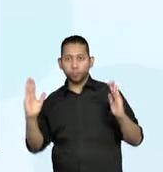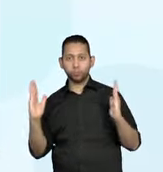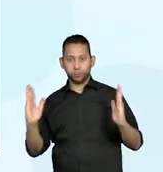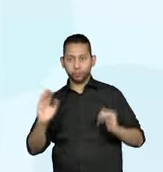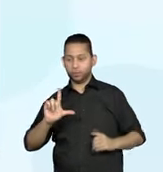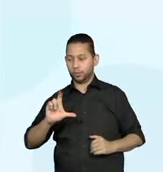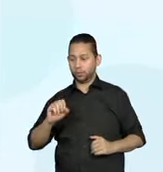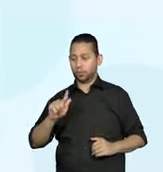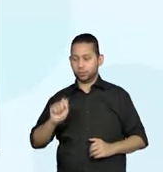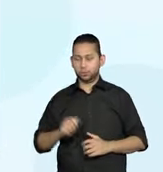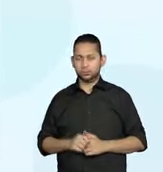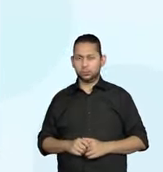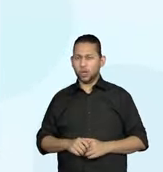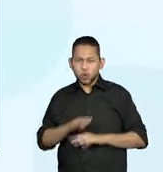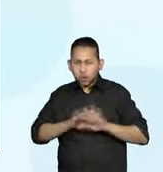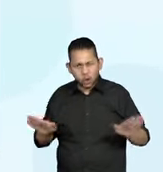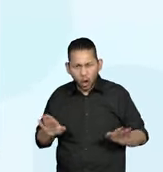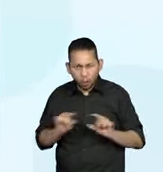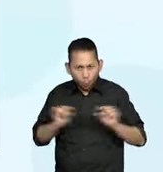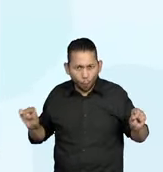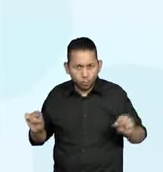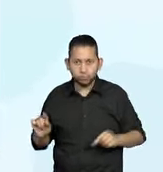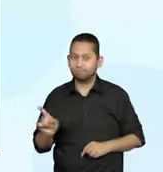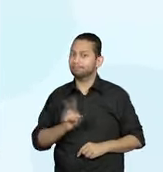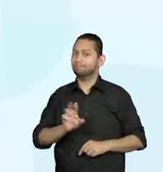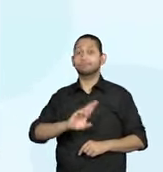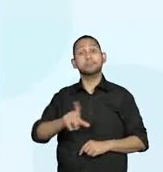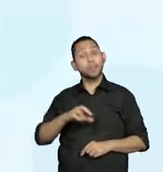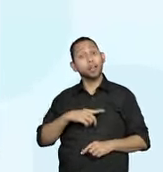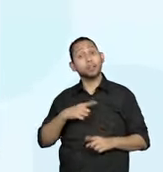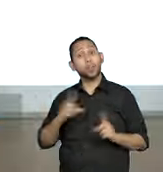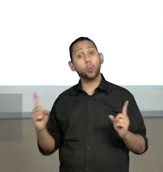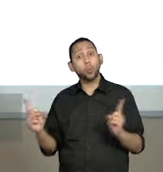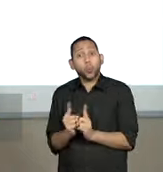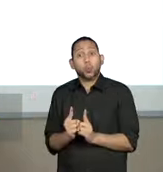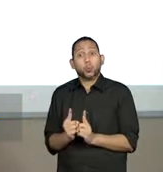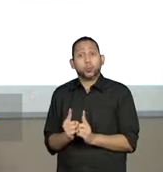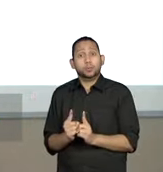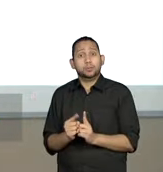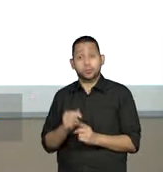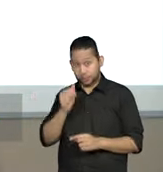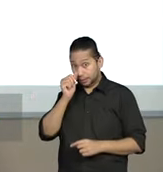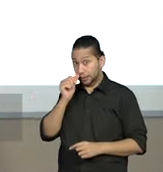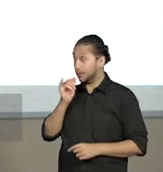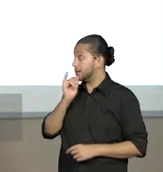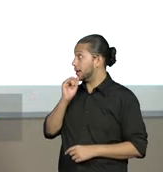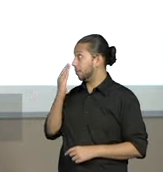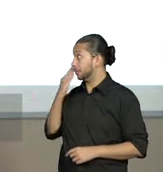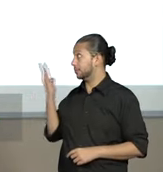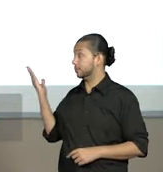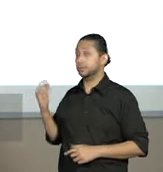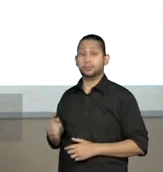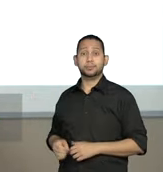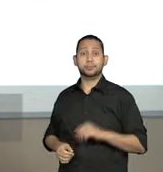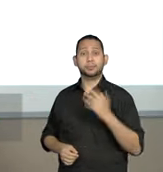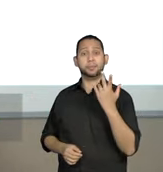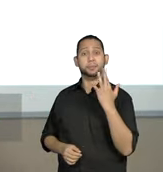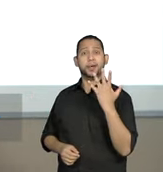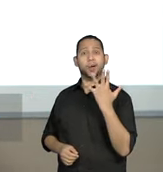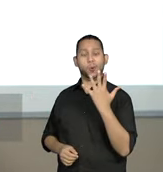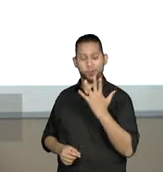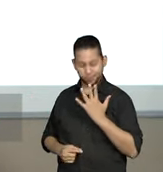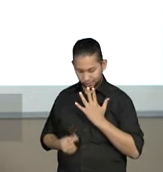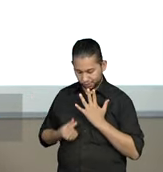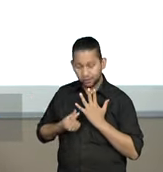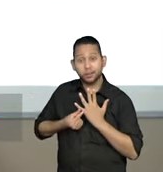tem ossos com outros formatos? Tem. Osso curto. São os ossos que nós temos nas